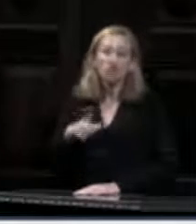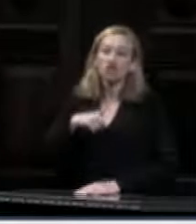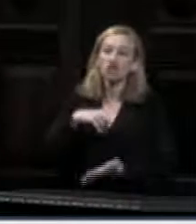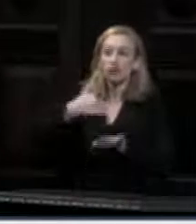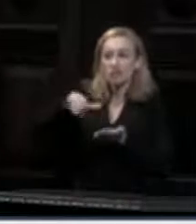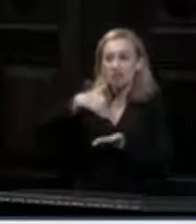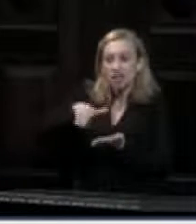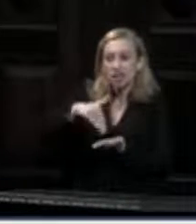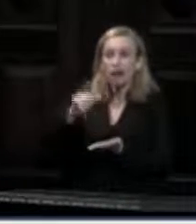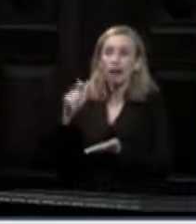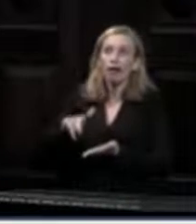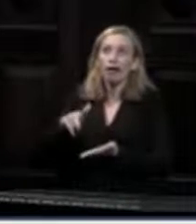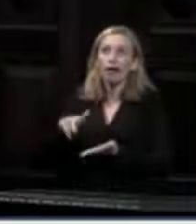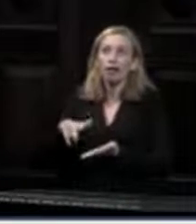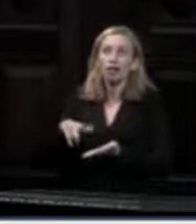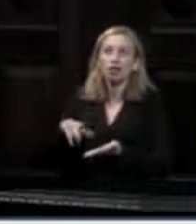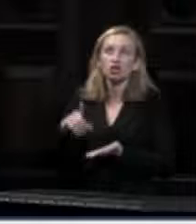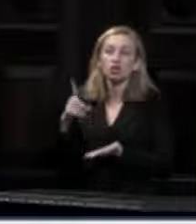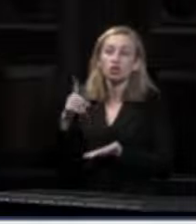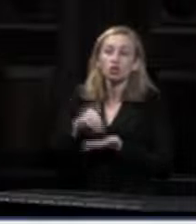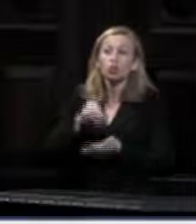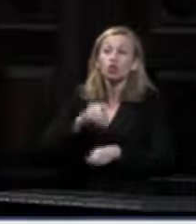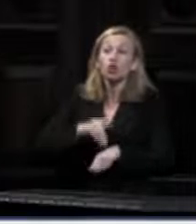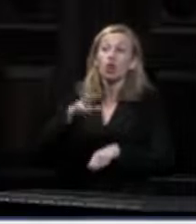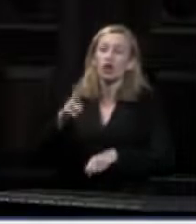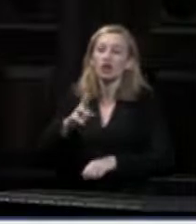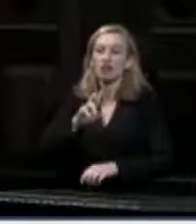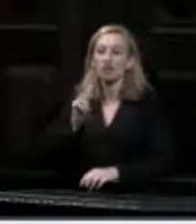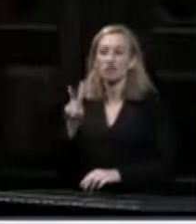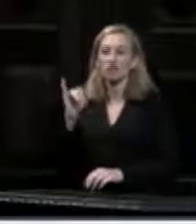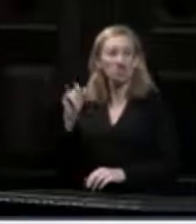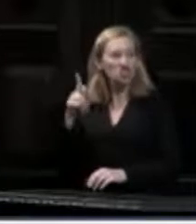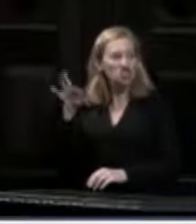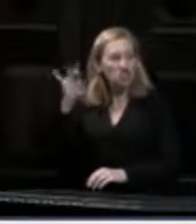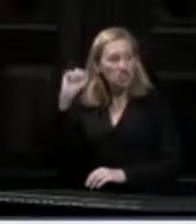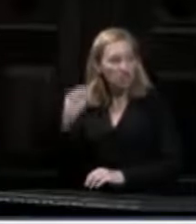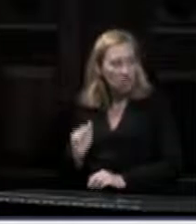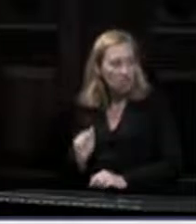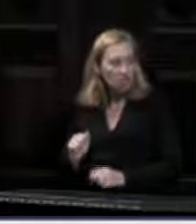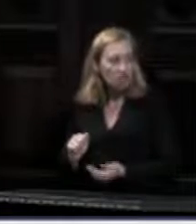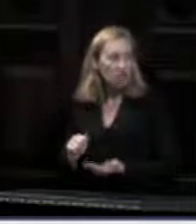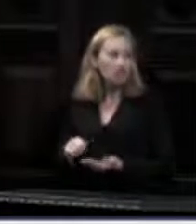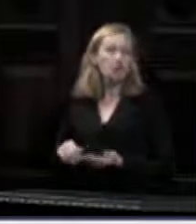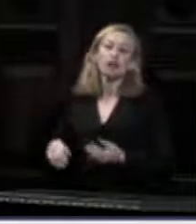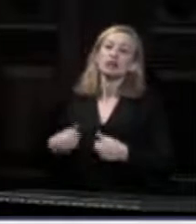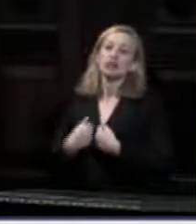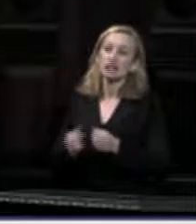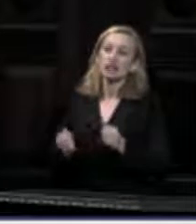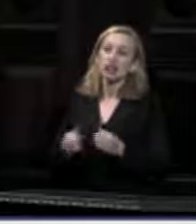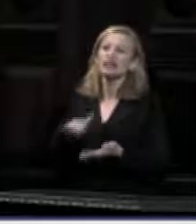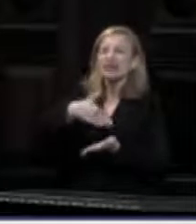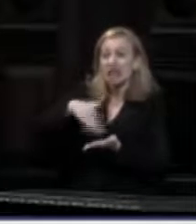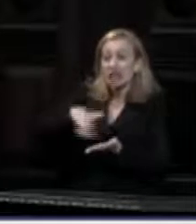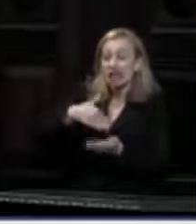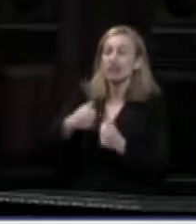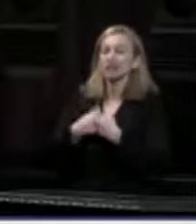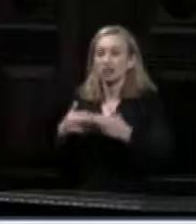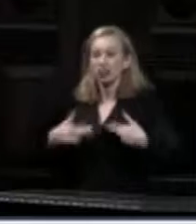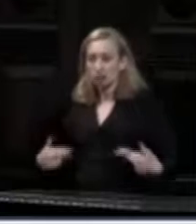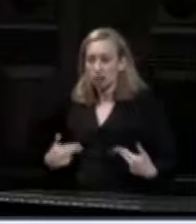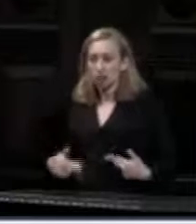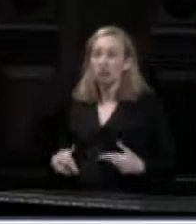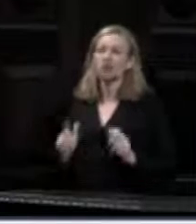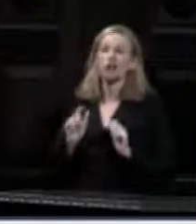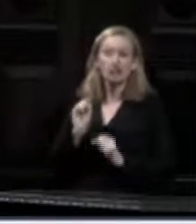secretária, doutora Virgínia, a que assumiu a Secretaria Municipal de Transporte, e essa sim é